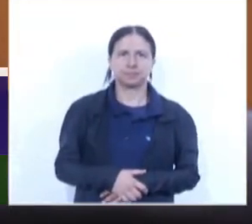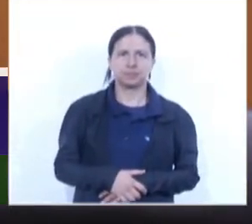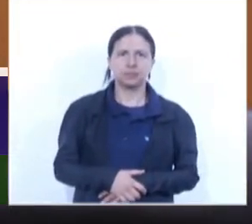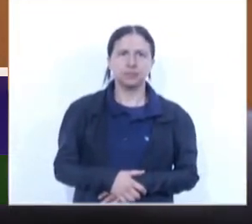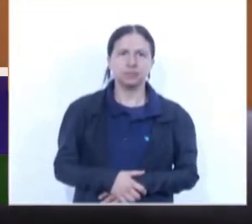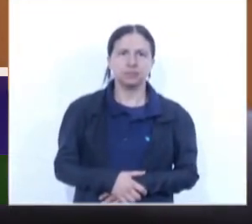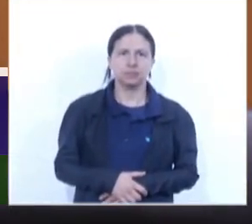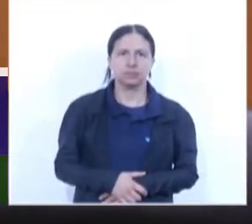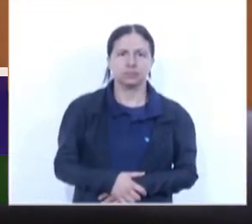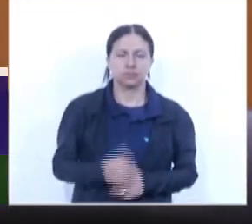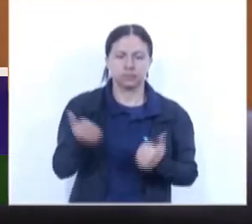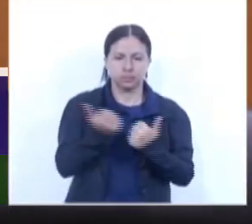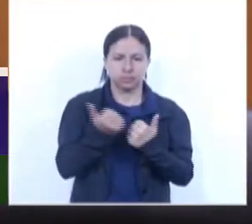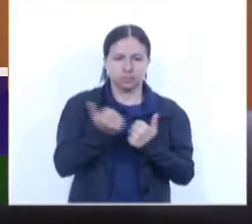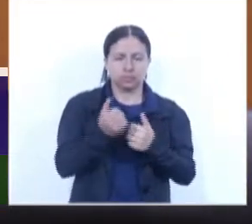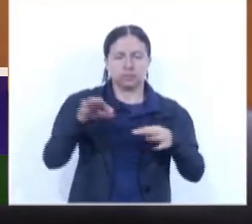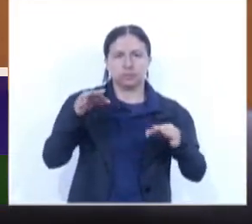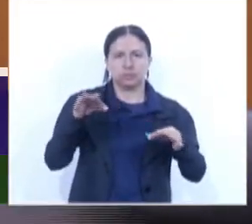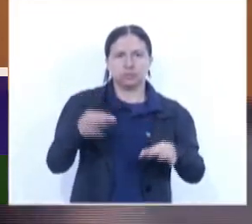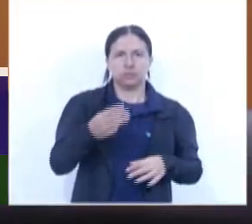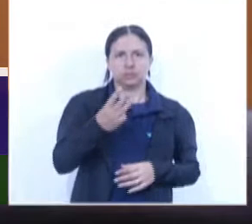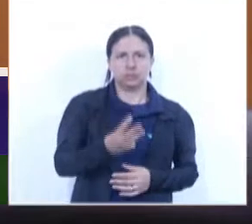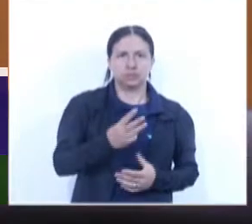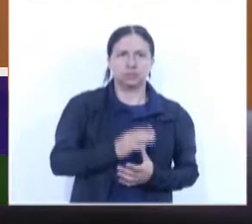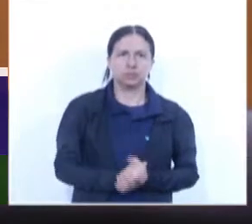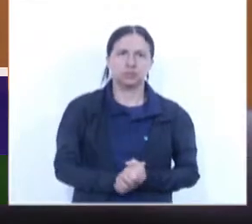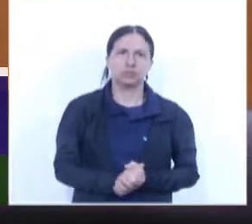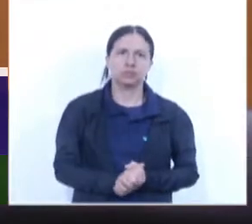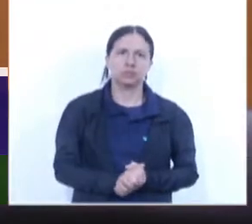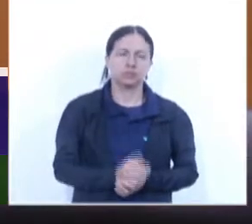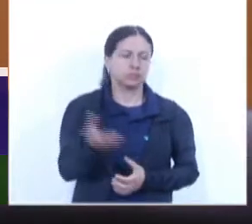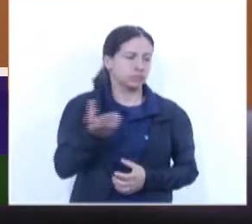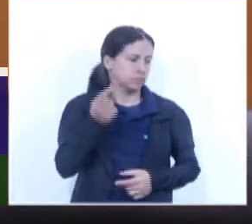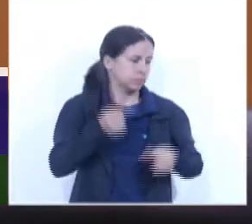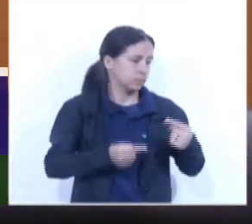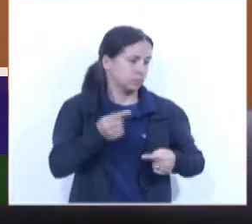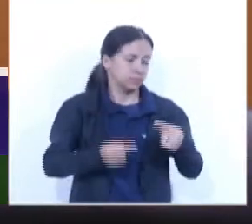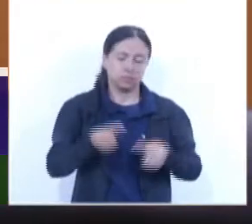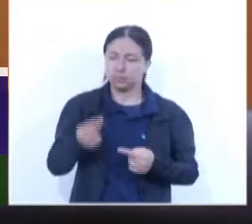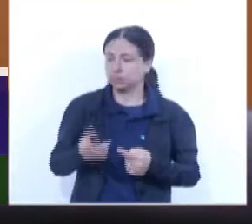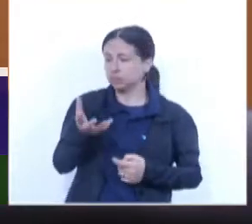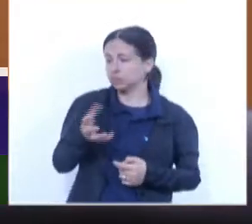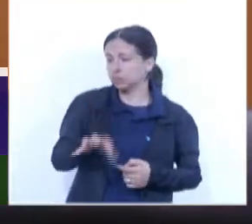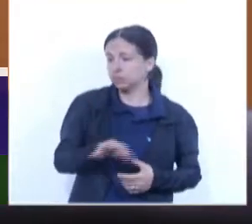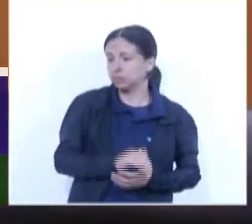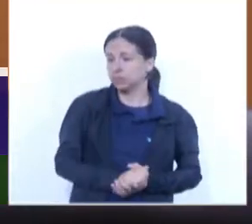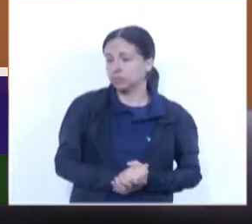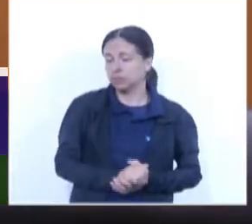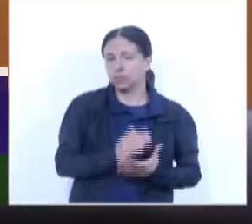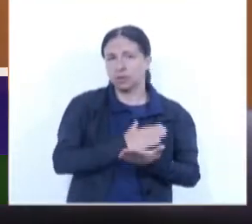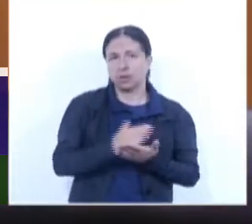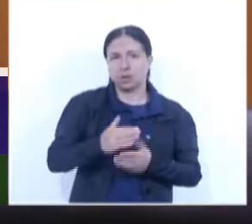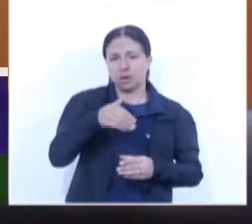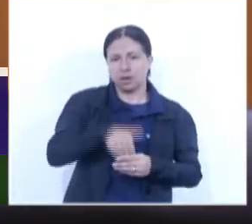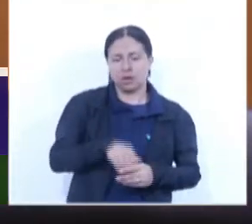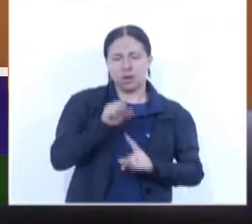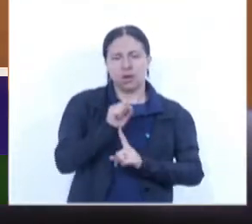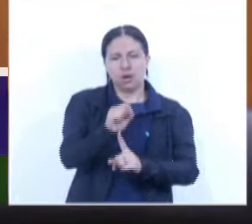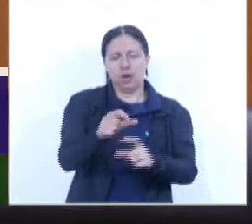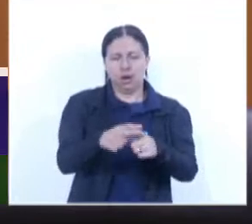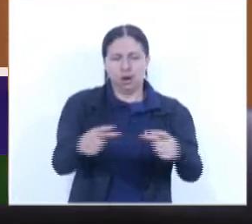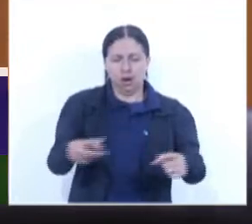folhas 3 tem algum vereador que ele discutir não havendo a votação É sempre simbólica